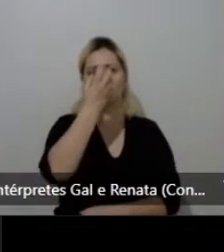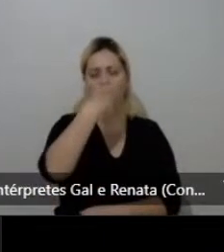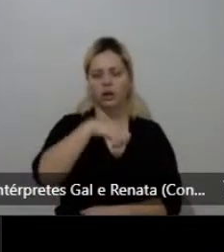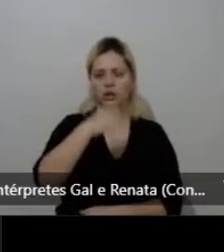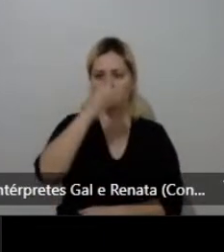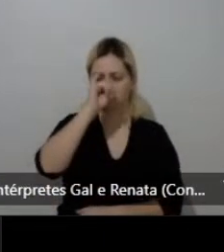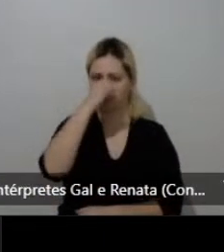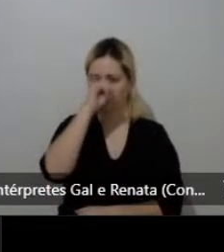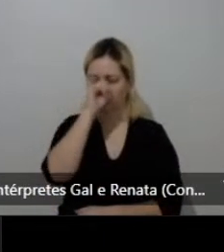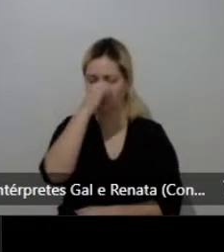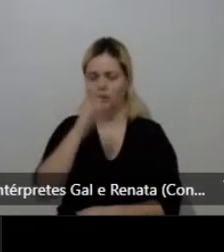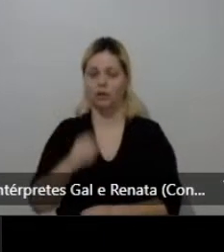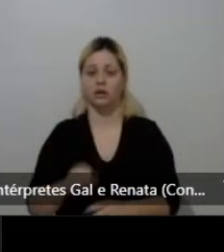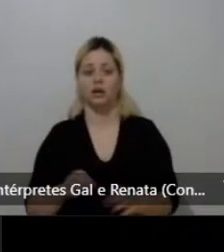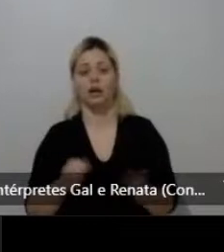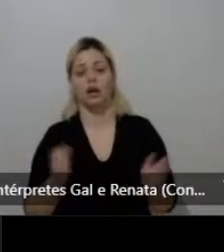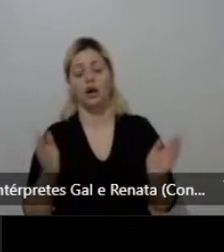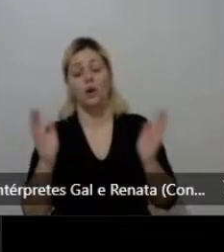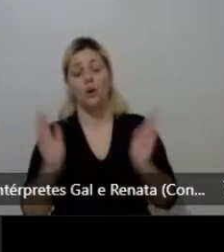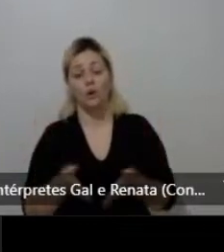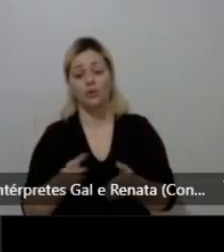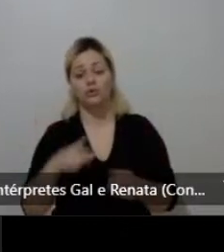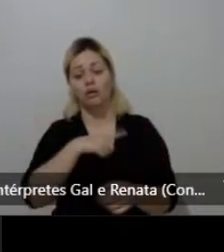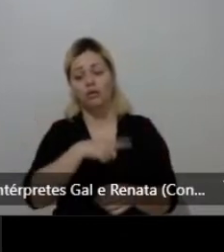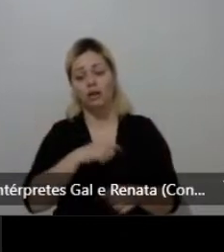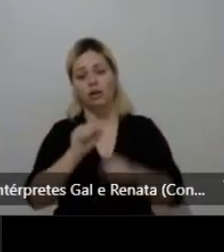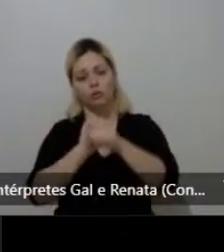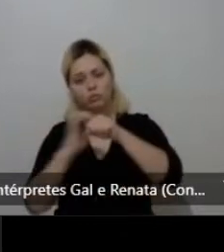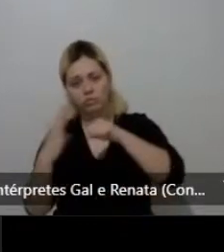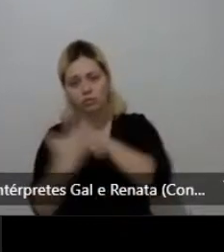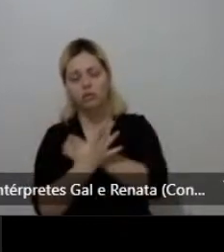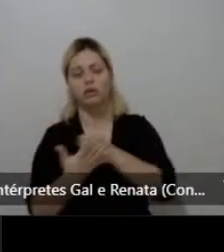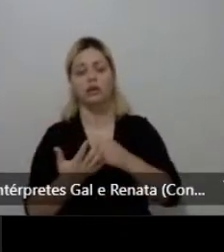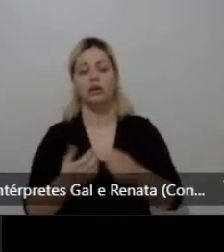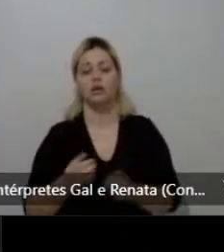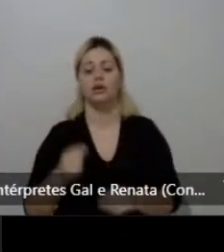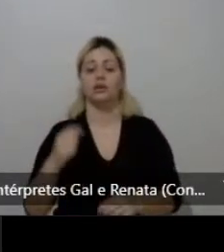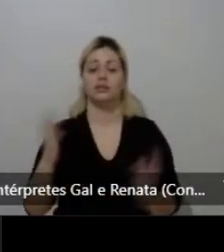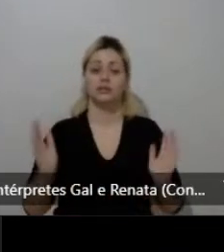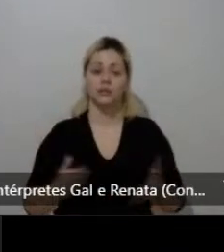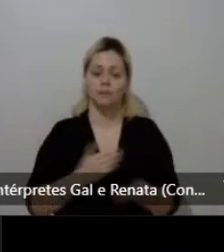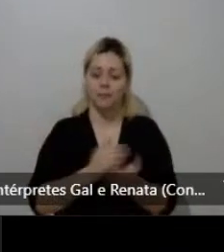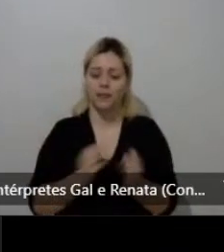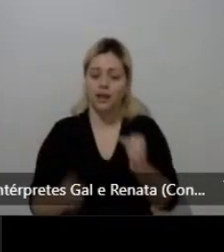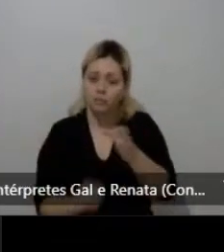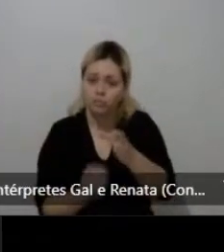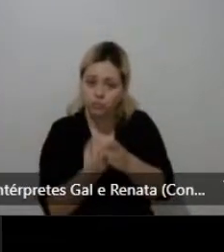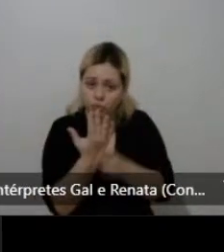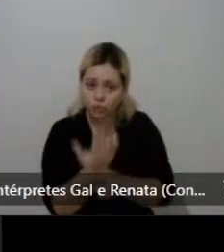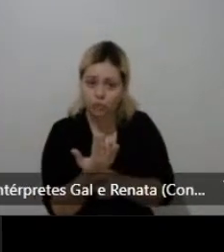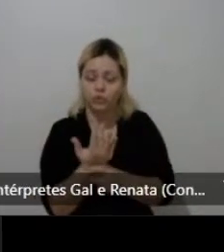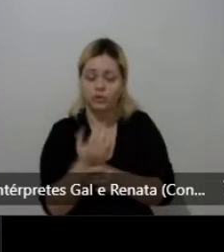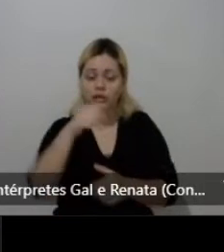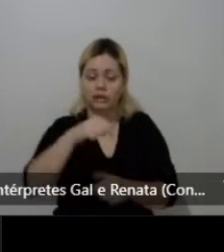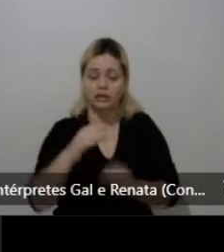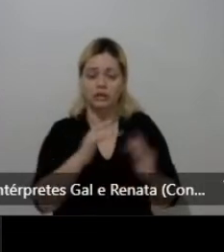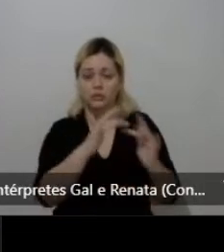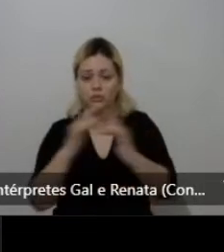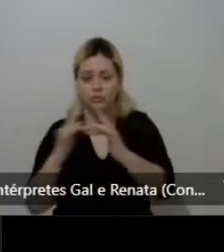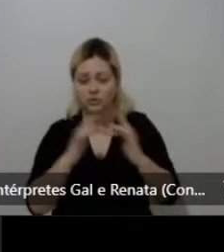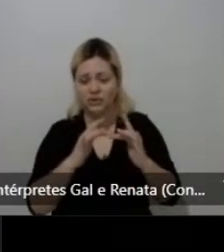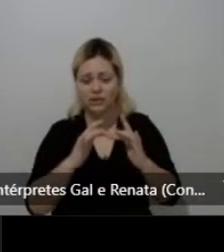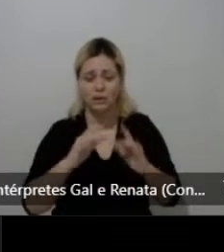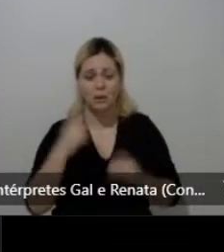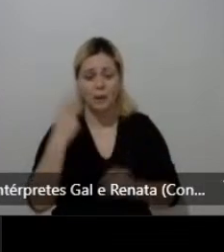hoje pandemias, ele é justamente nasce nessa fronteira de destruição maciça de